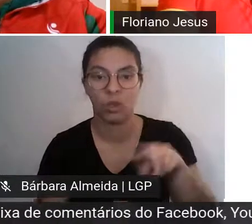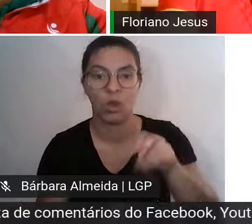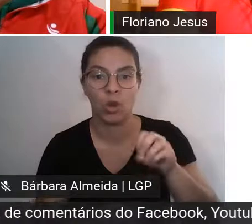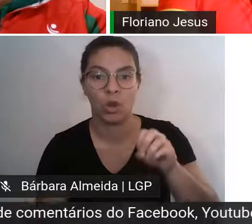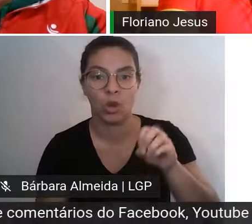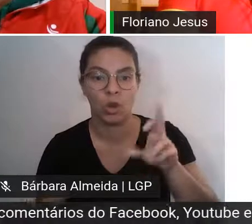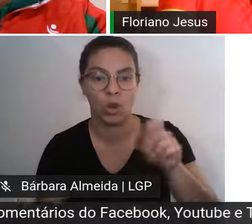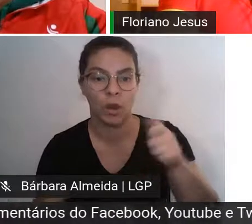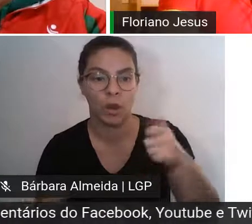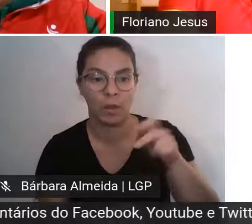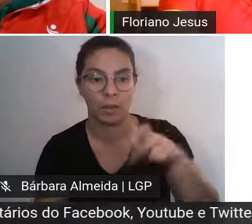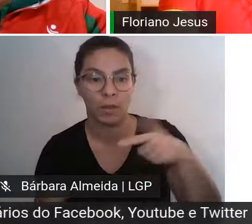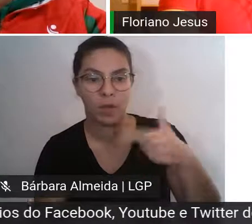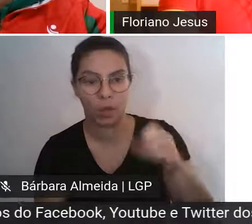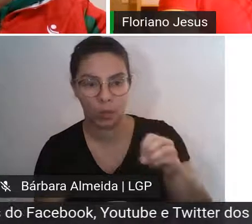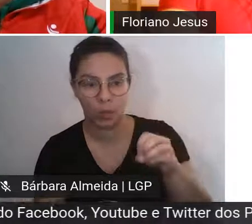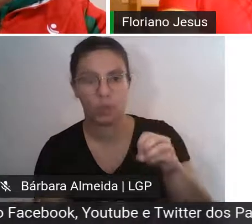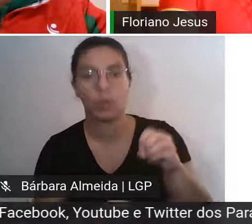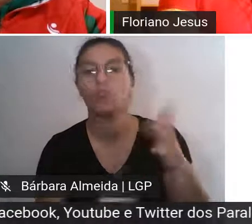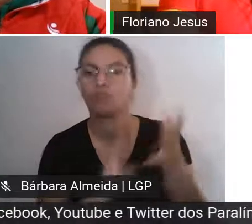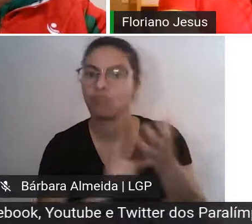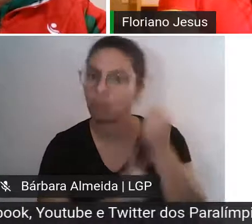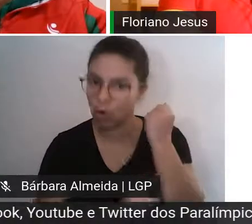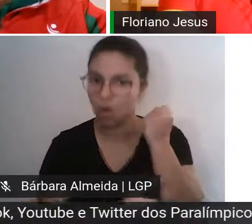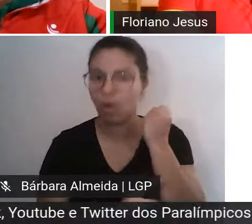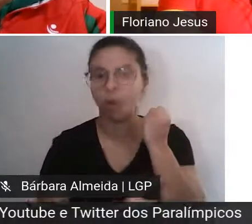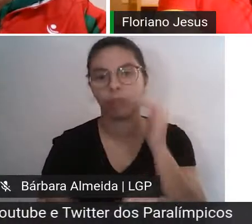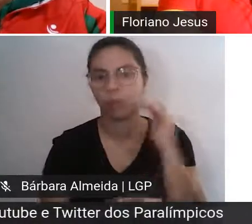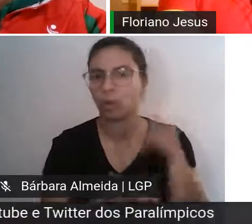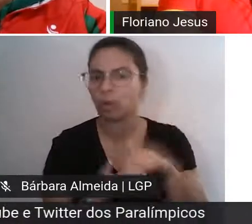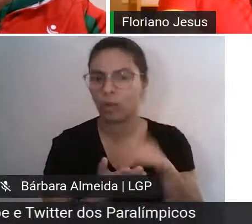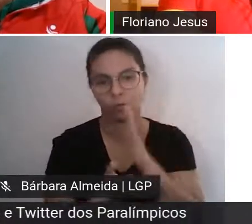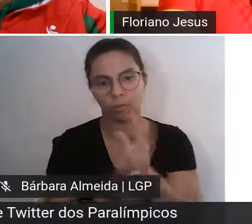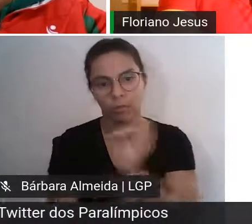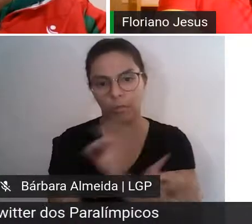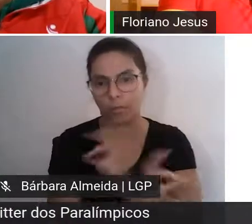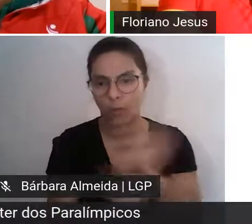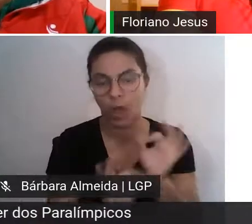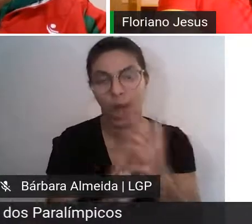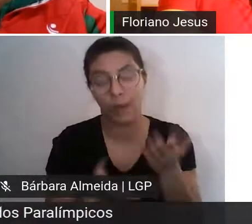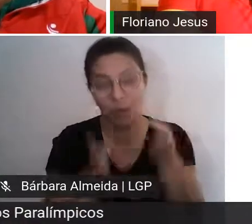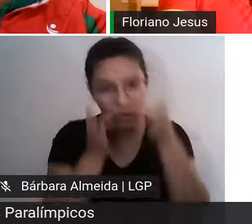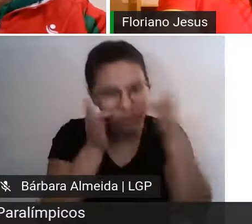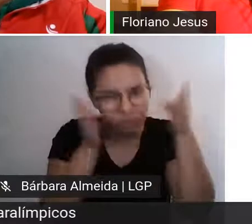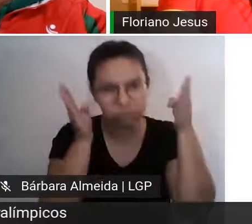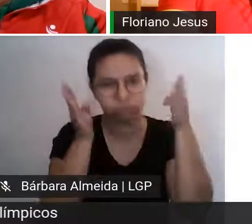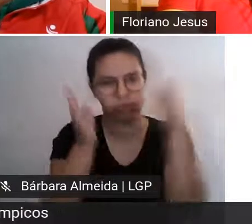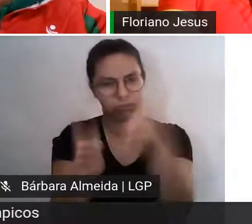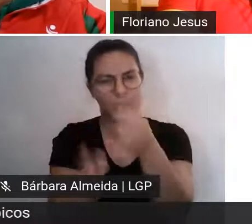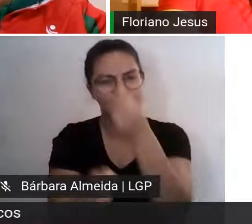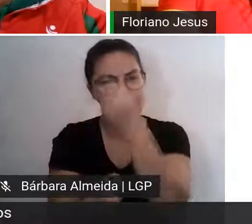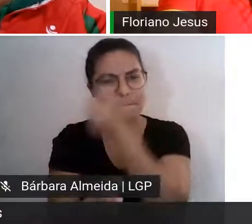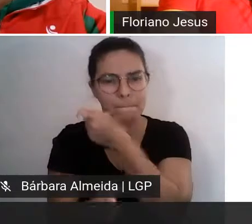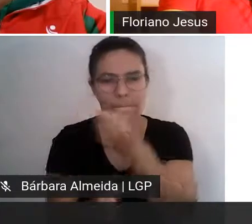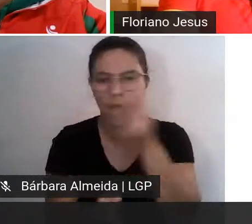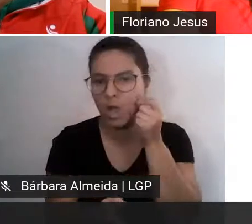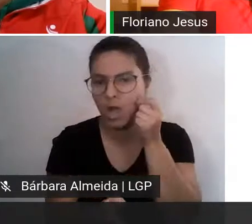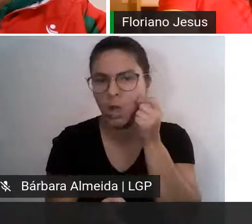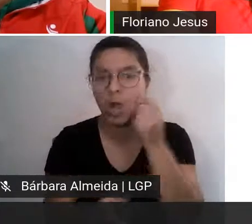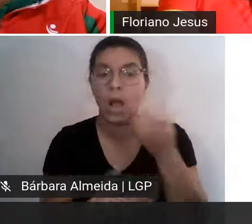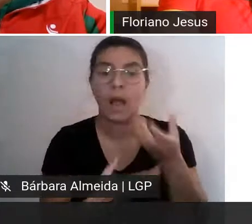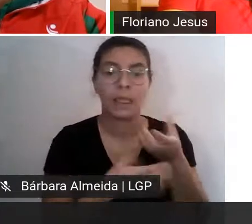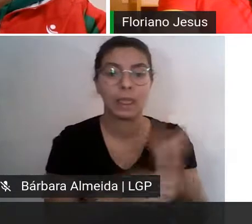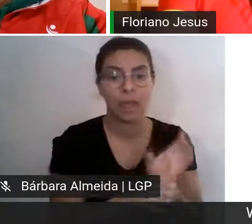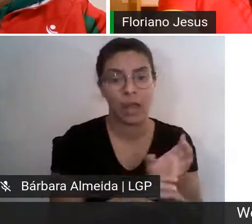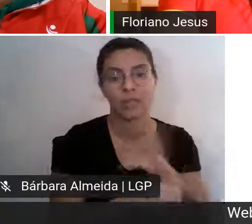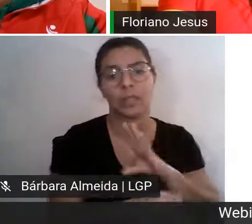conseguiu uns excelentes resultados, pronto, e agora é trabalhar, o foco é para maio, a Taça do Mundo, neste caso é a Taça do